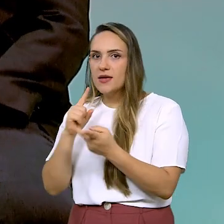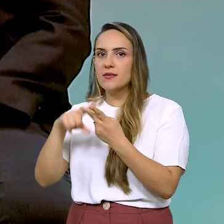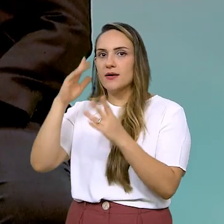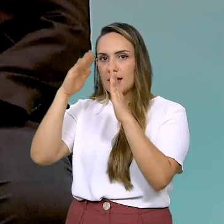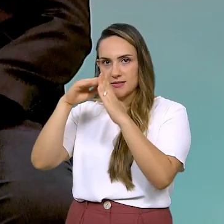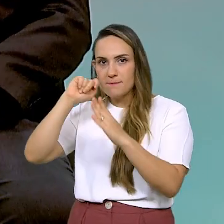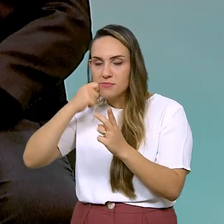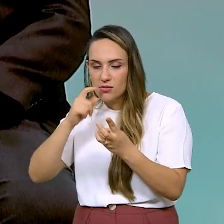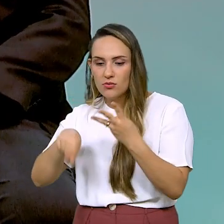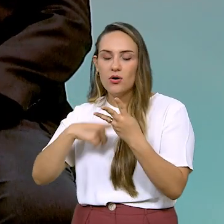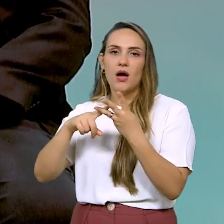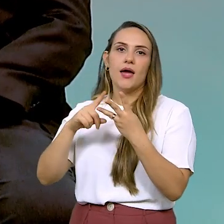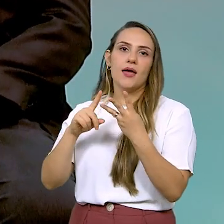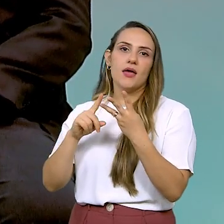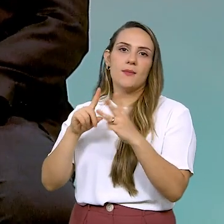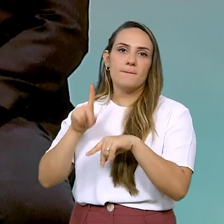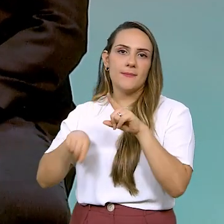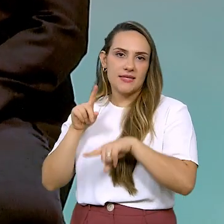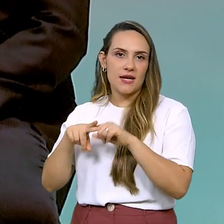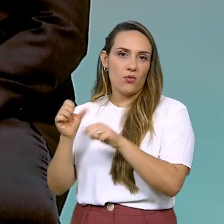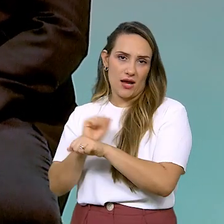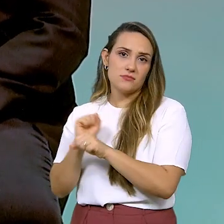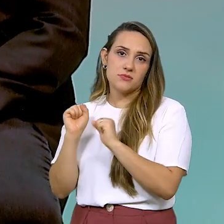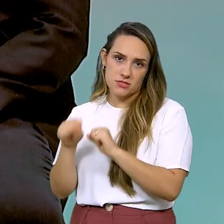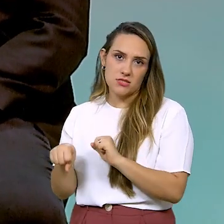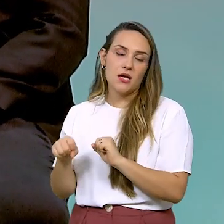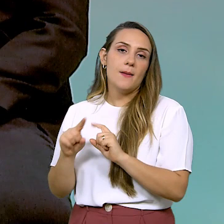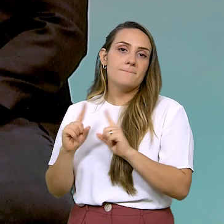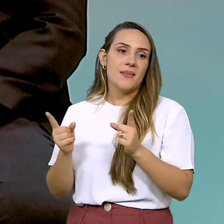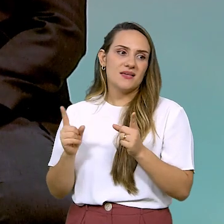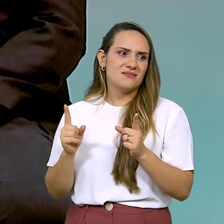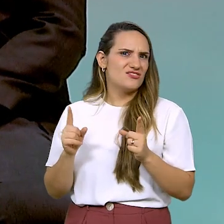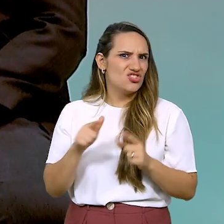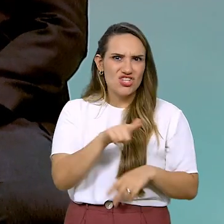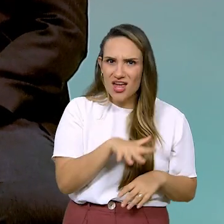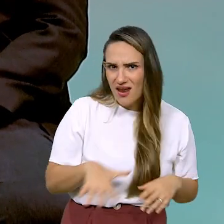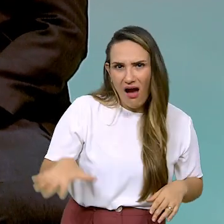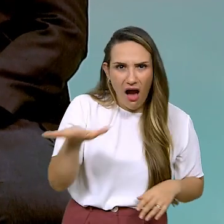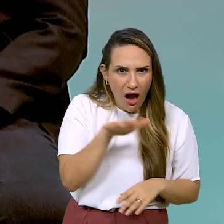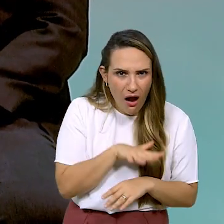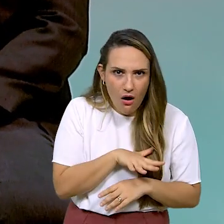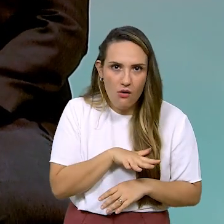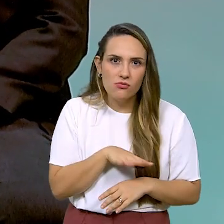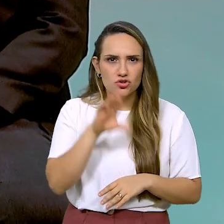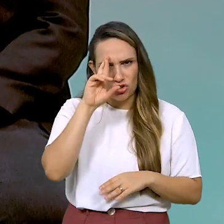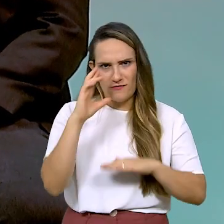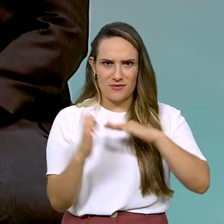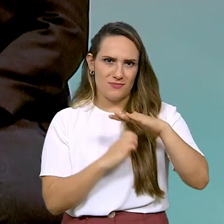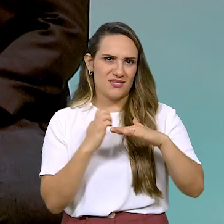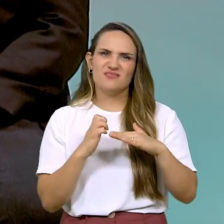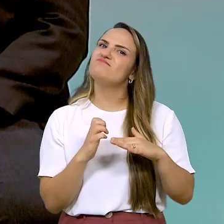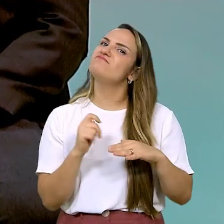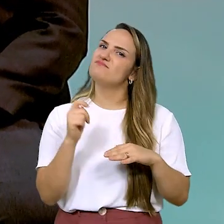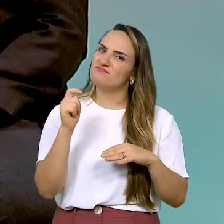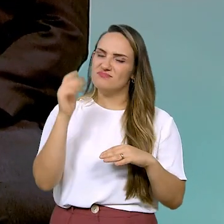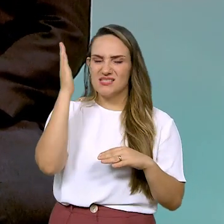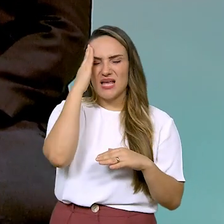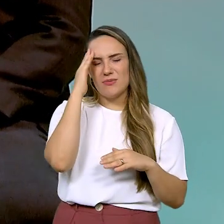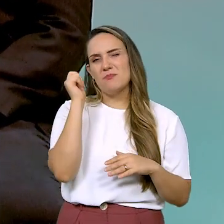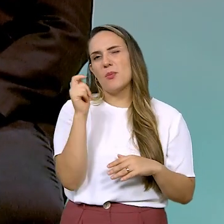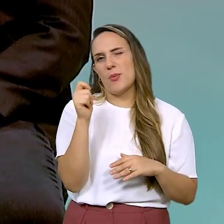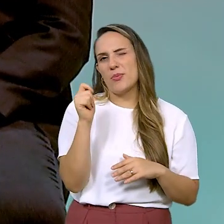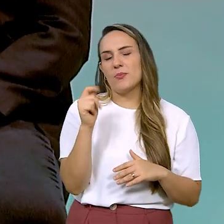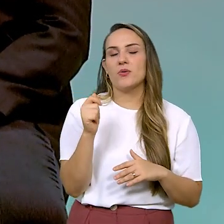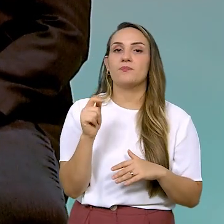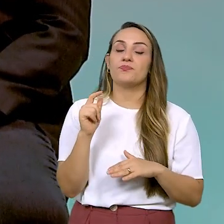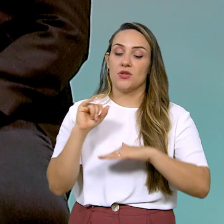farmácias, padarias. Alguns desses setores já estão informados, só que eu posso dizer seguramente que, de um modo geral, apesar do Instituto Brasileiro